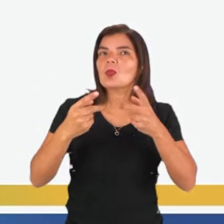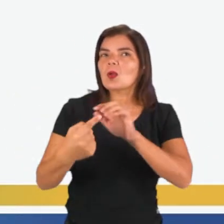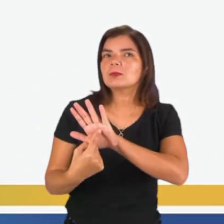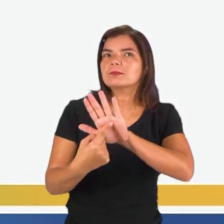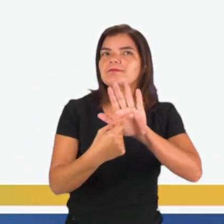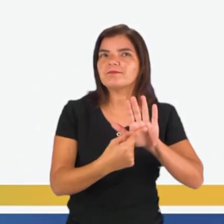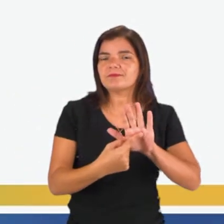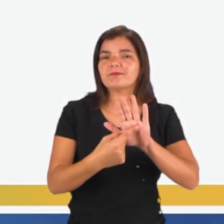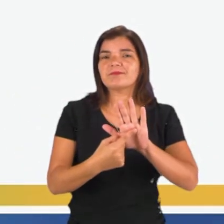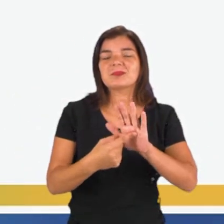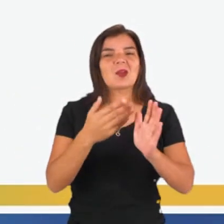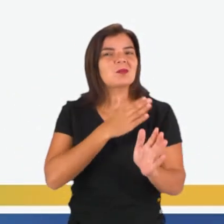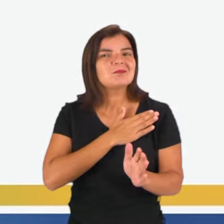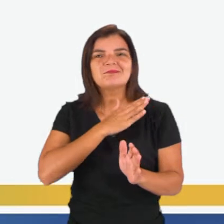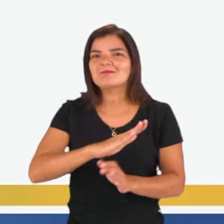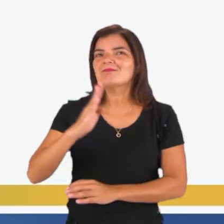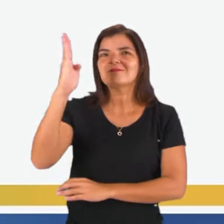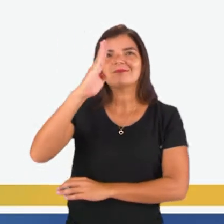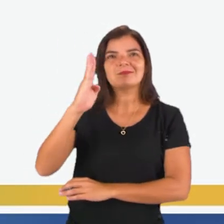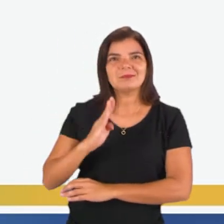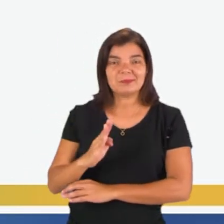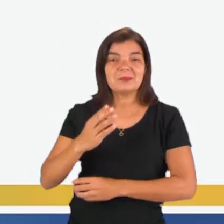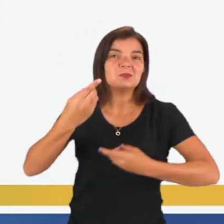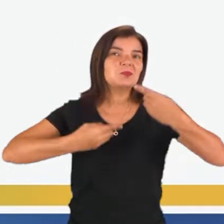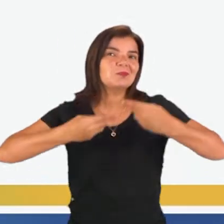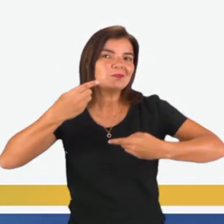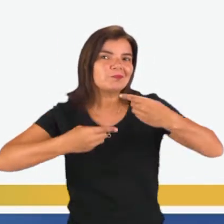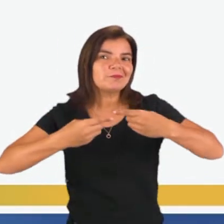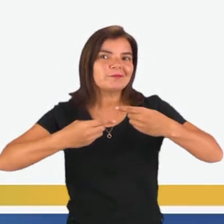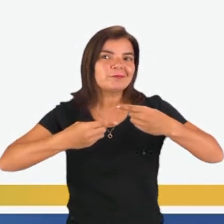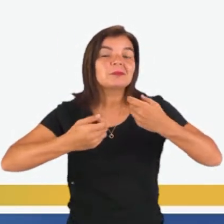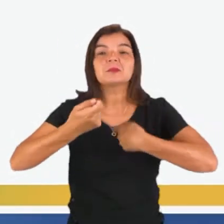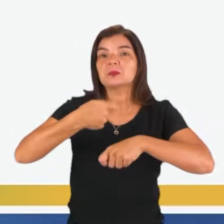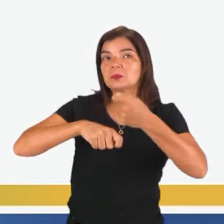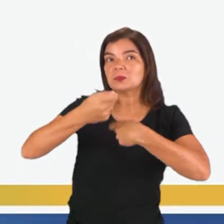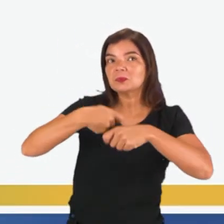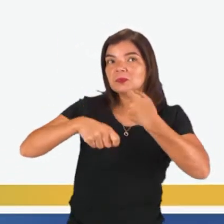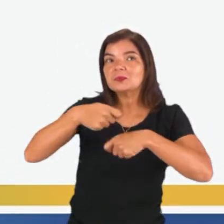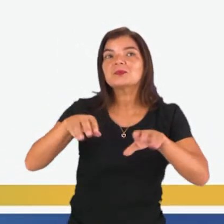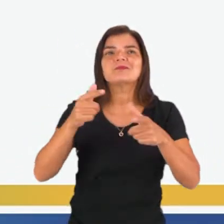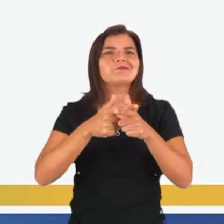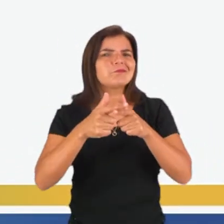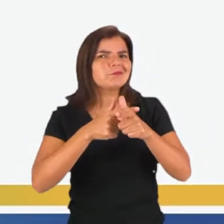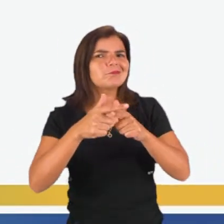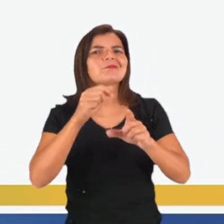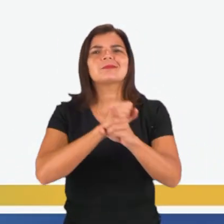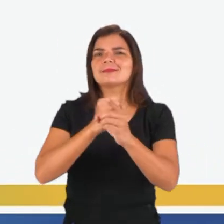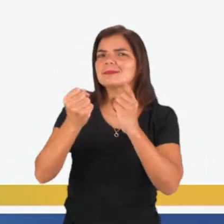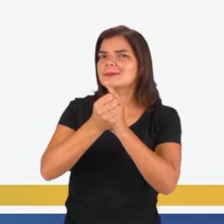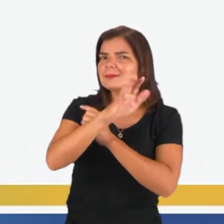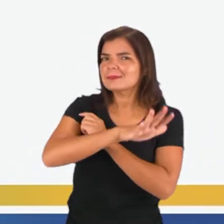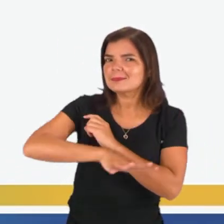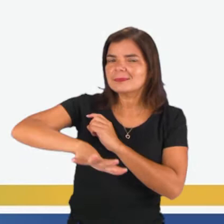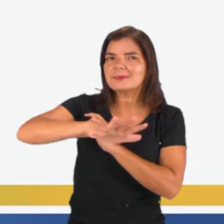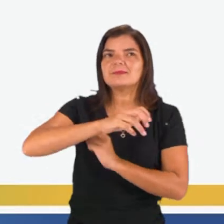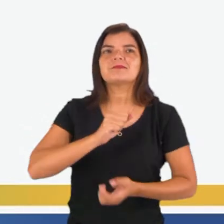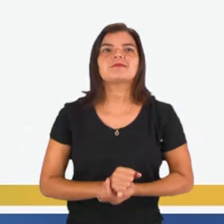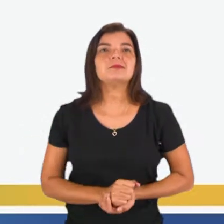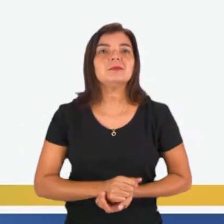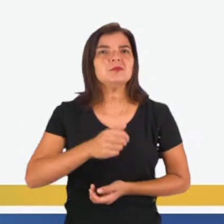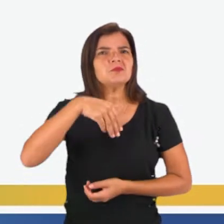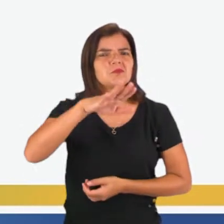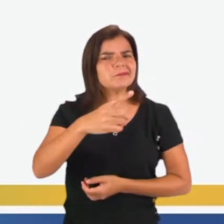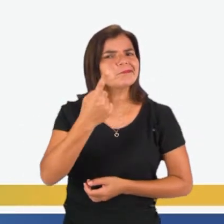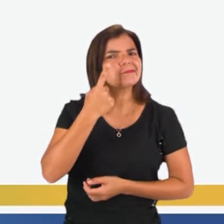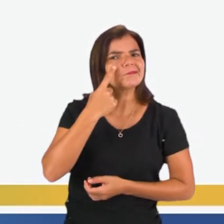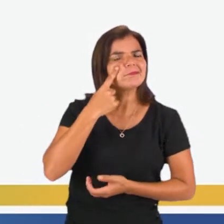Todas elas demonstram a insatisfação dos brasileiros com a política, economia e os problemas sociais no geral. O que